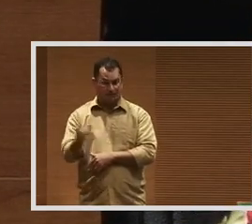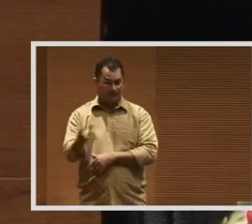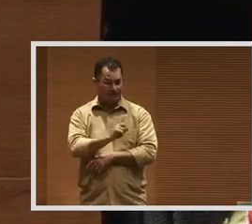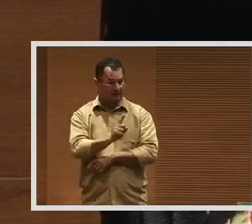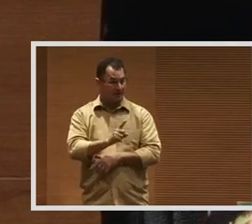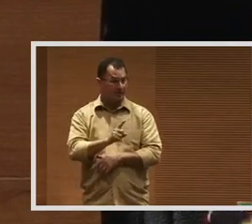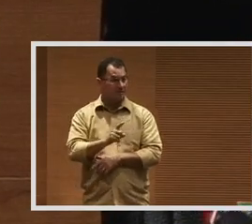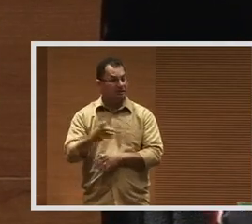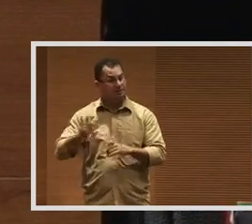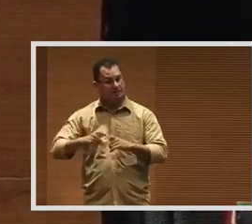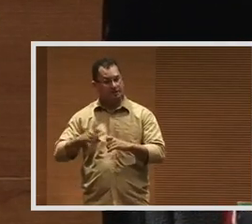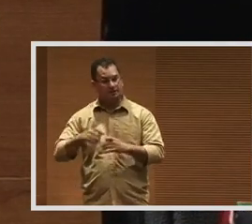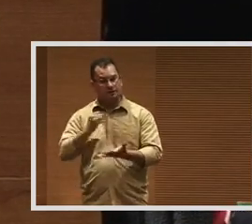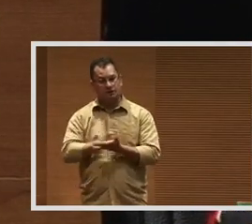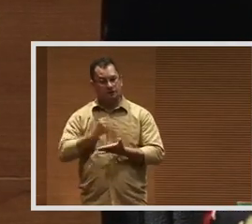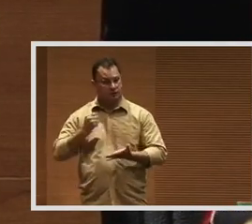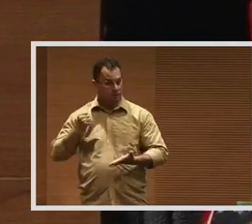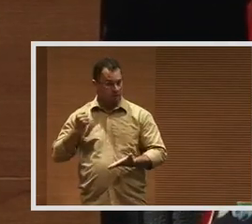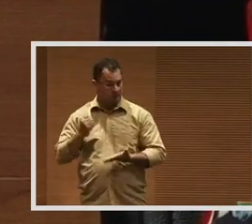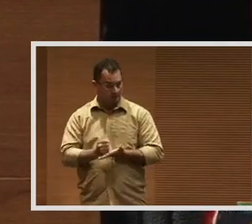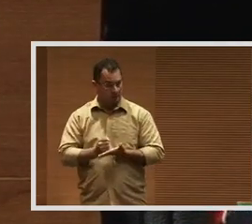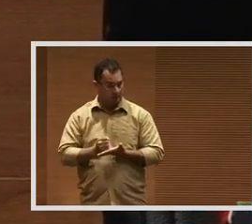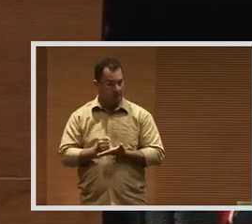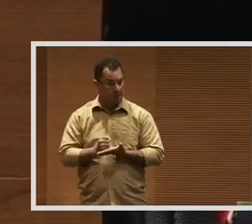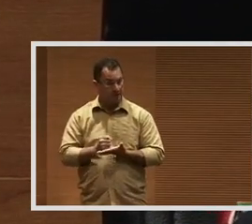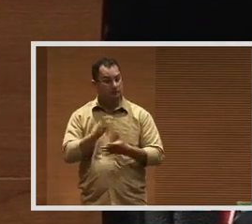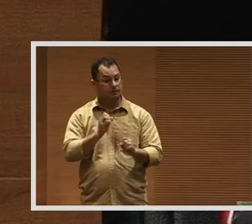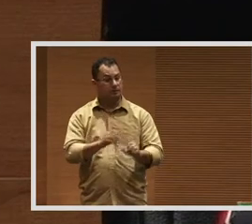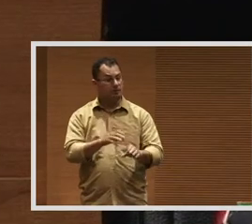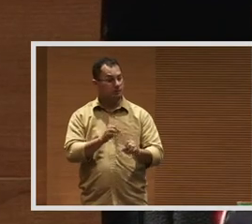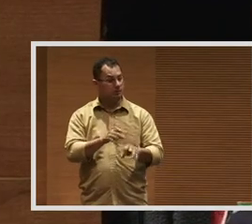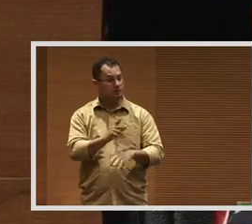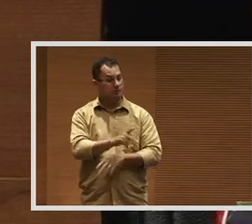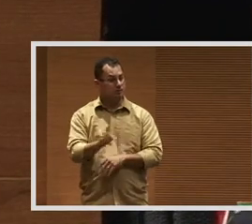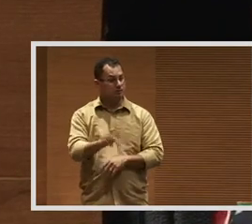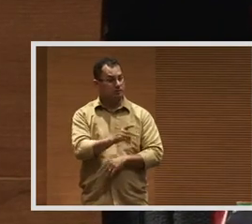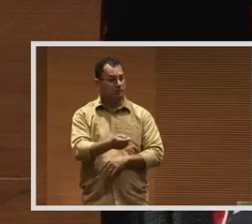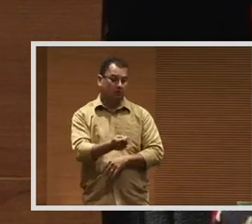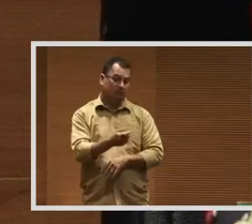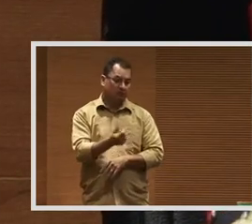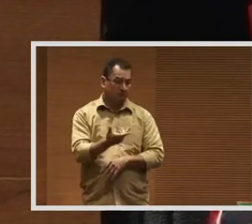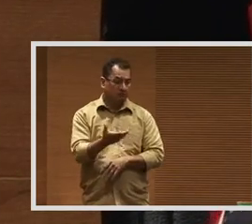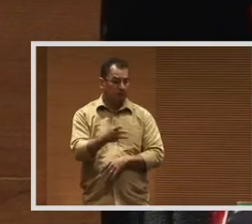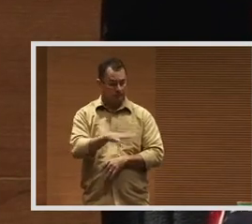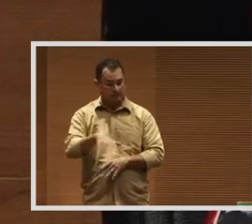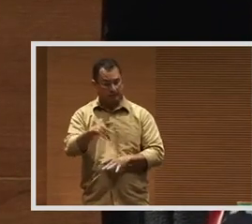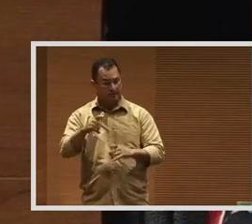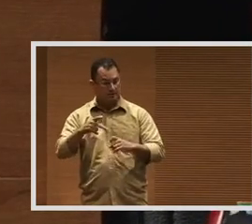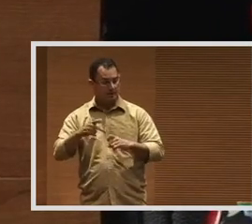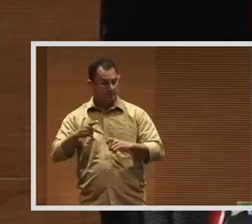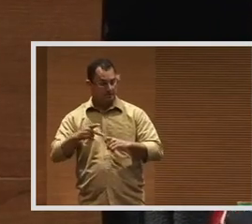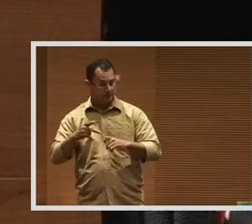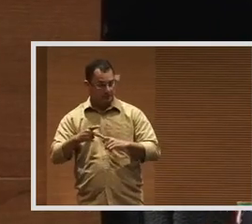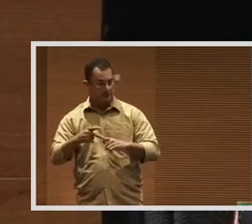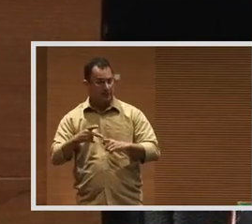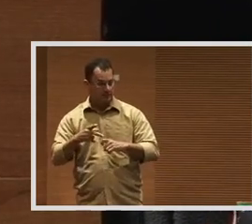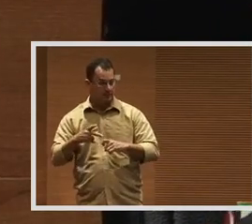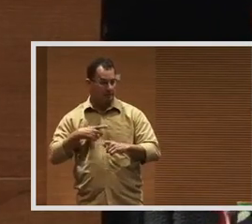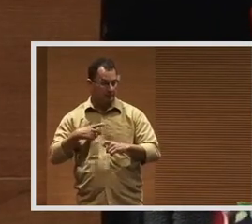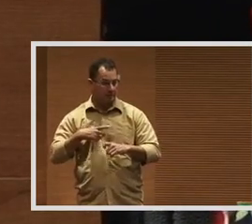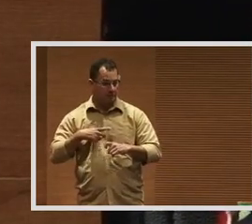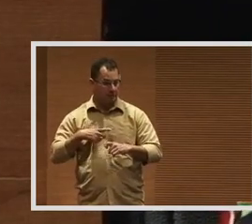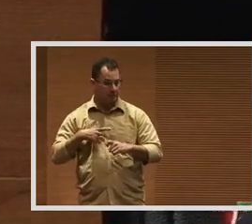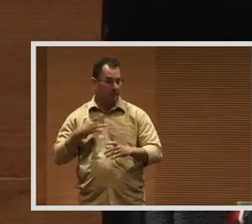contratados. Os docentes mesmo são poucos. A exceção é na pediatria, ainda é uma exceção na pediatria e